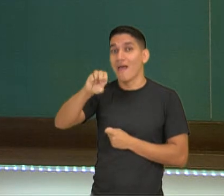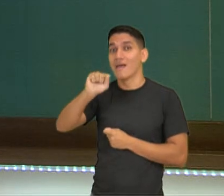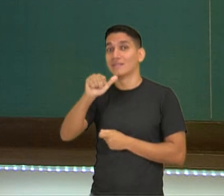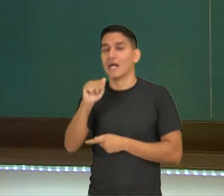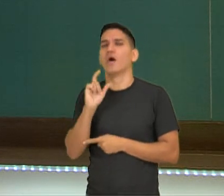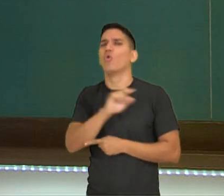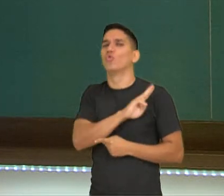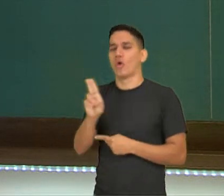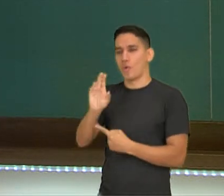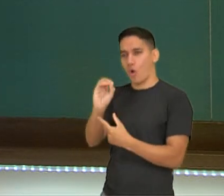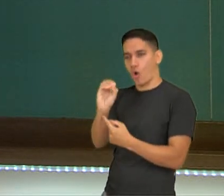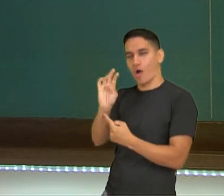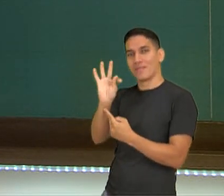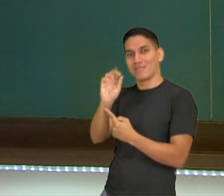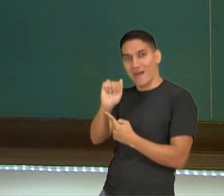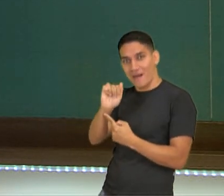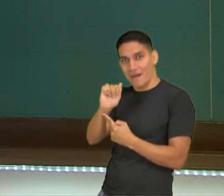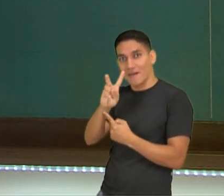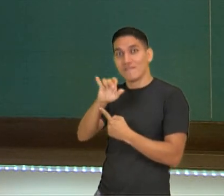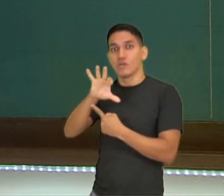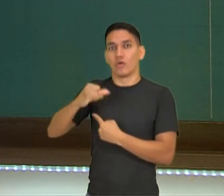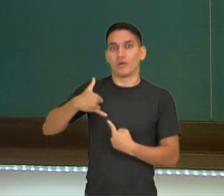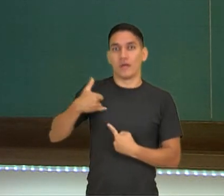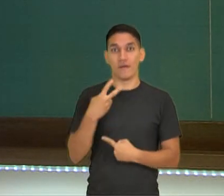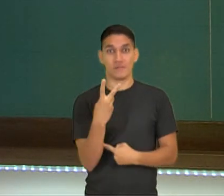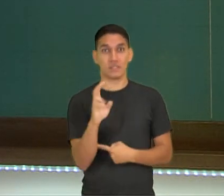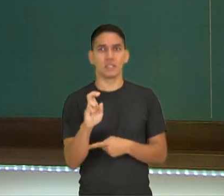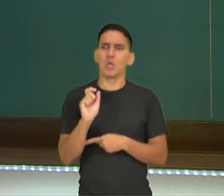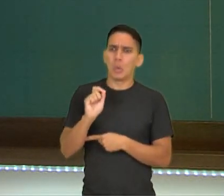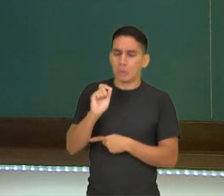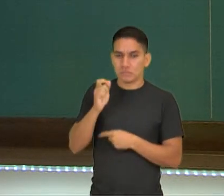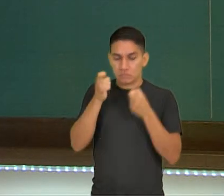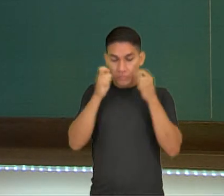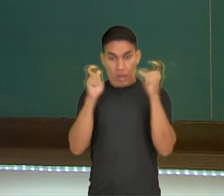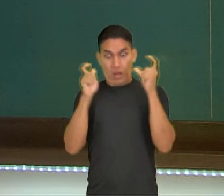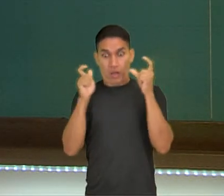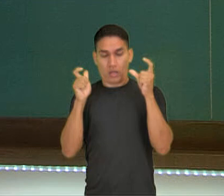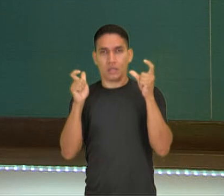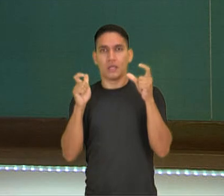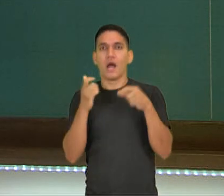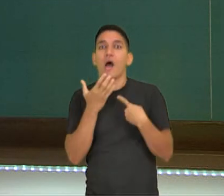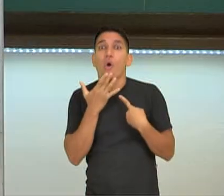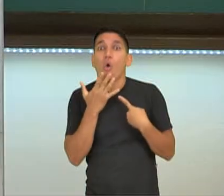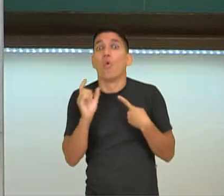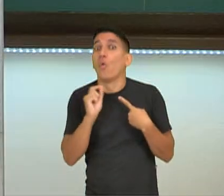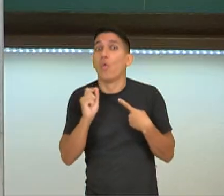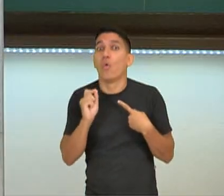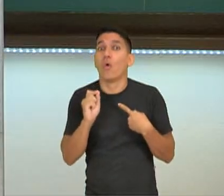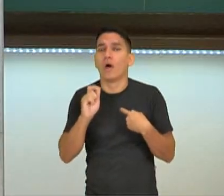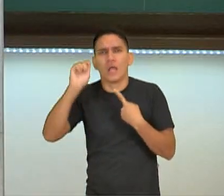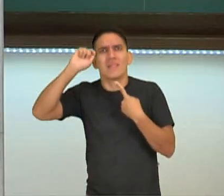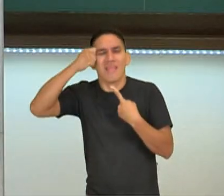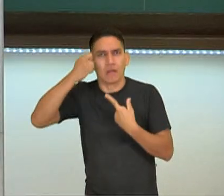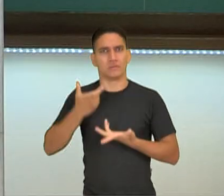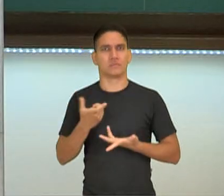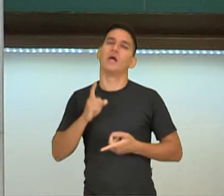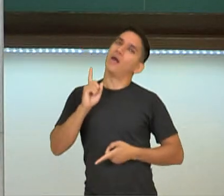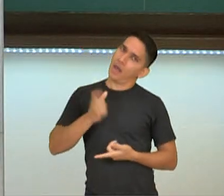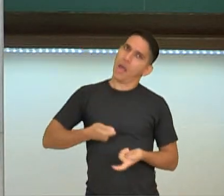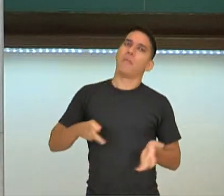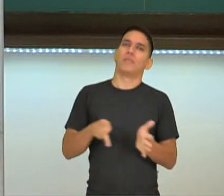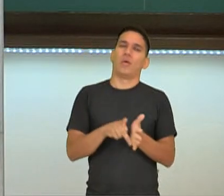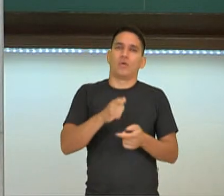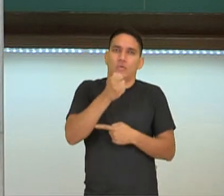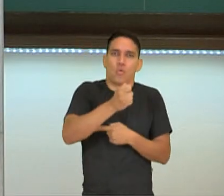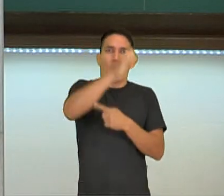antes de Cristo, e o que mais chamou atenção, ou mais surpreendeu os arqueólogos, da cor negra. Exatamente, o Júlio César é um romano,